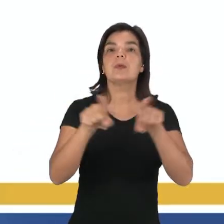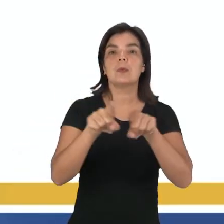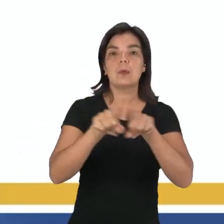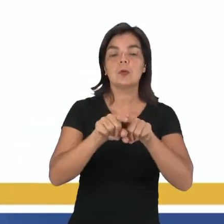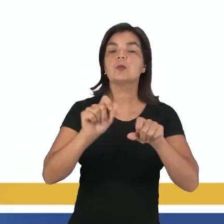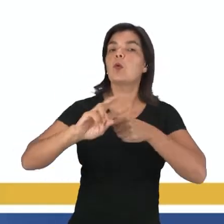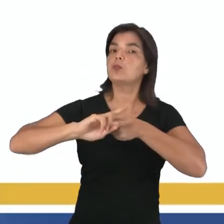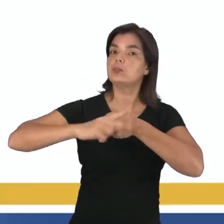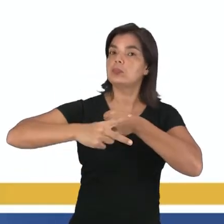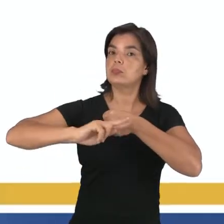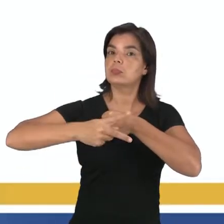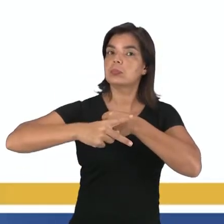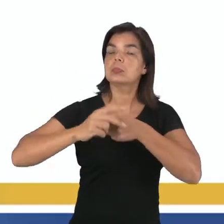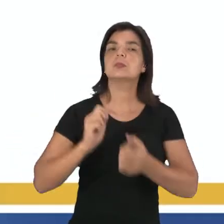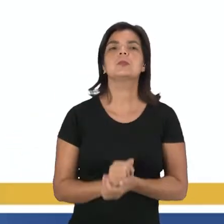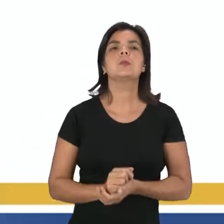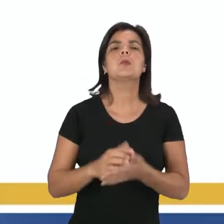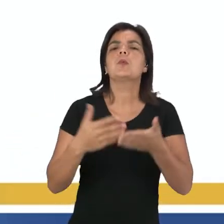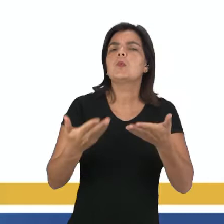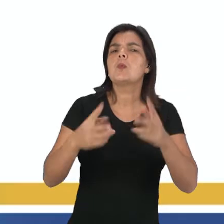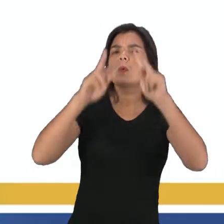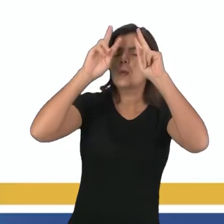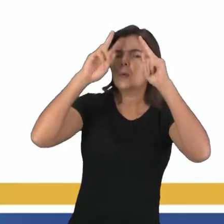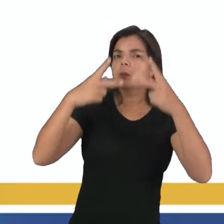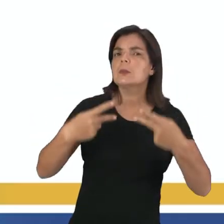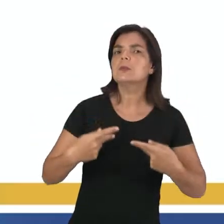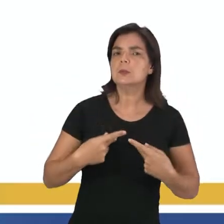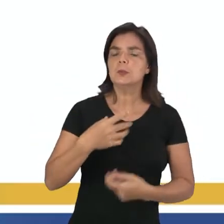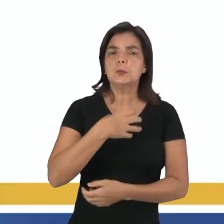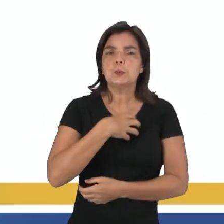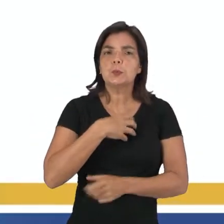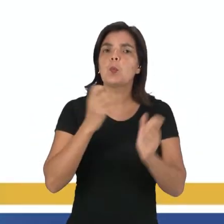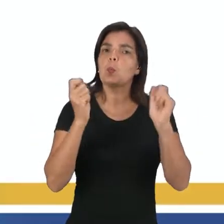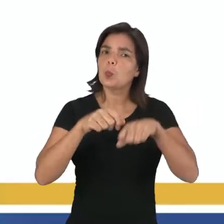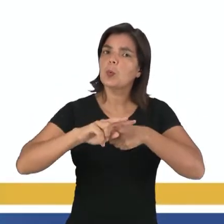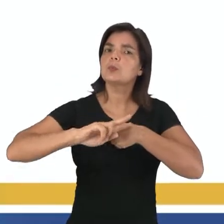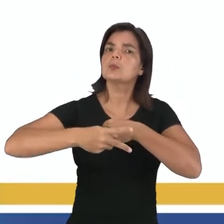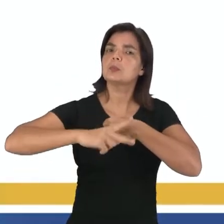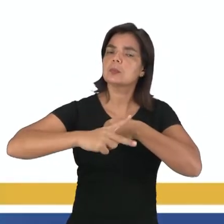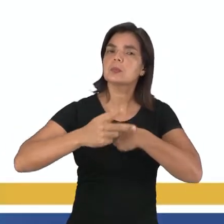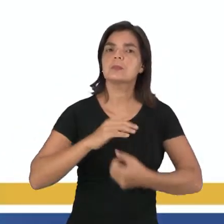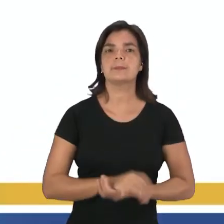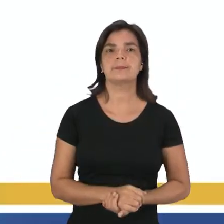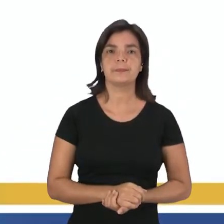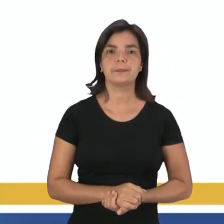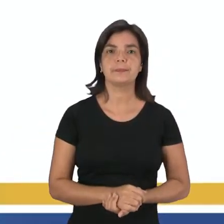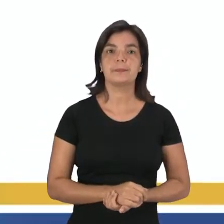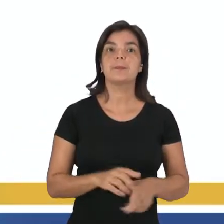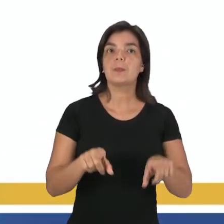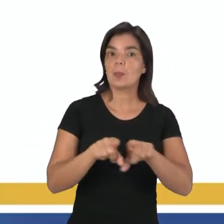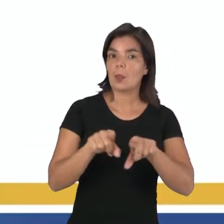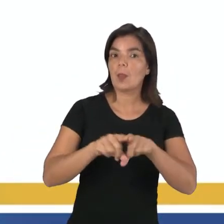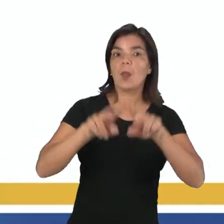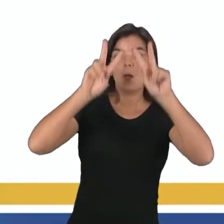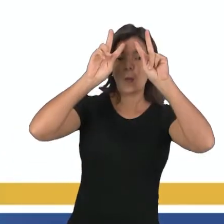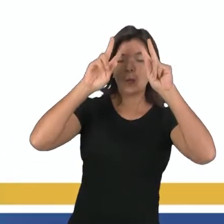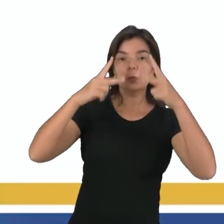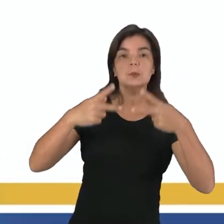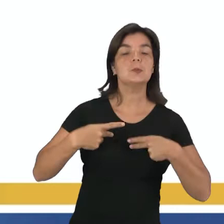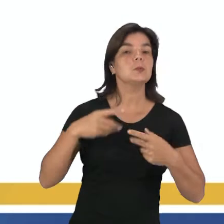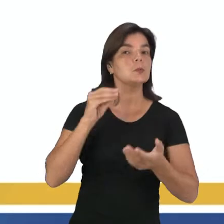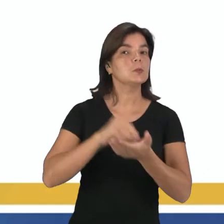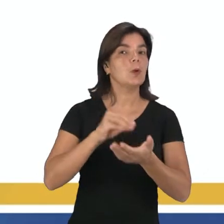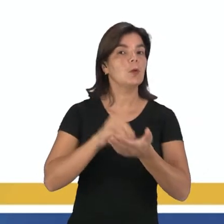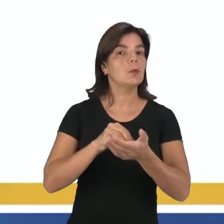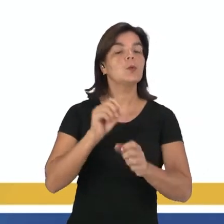são consequências. Que ação humana pode gerar essas consequências? A ação humana da falta